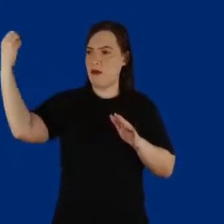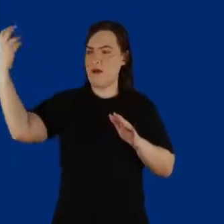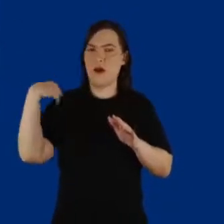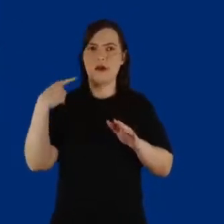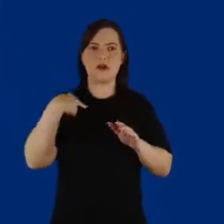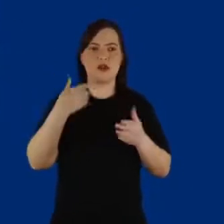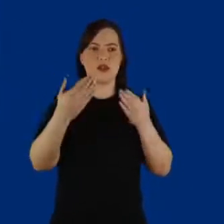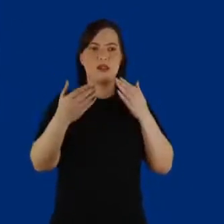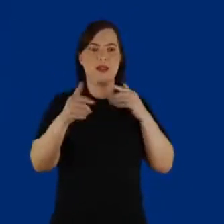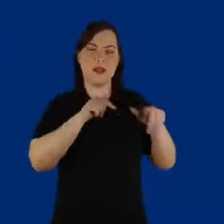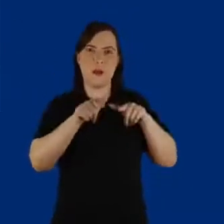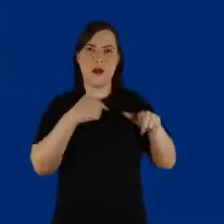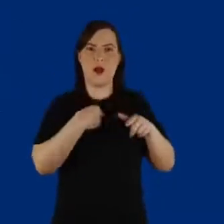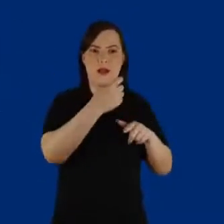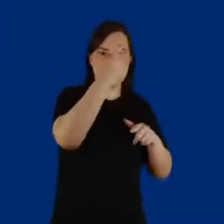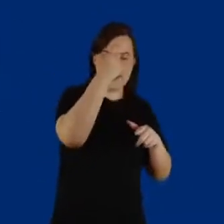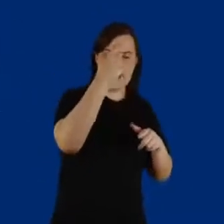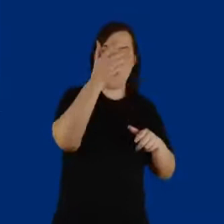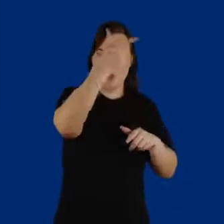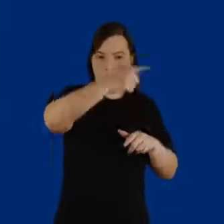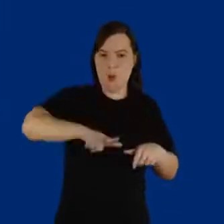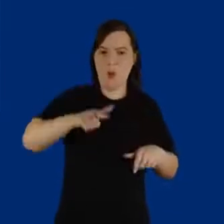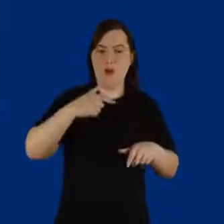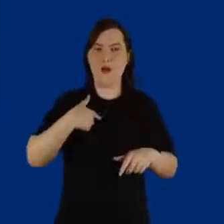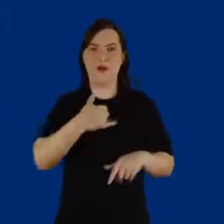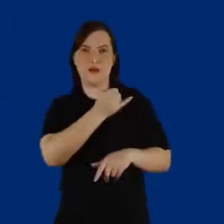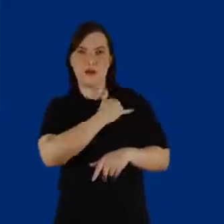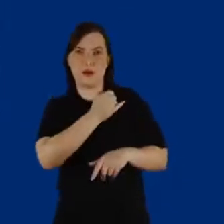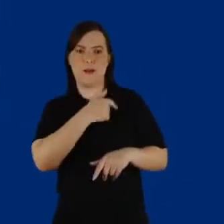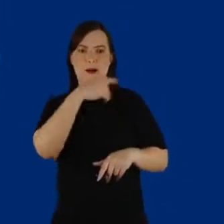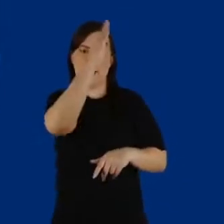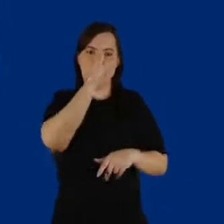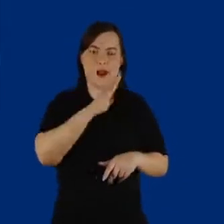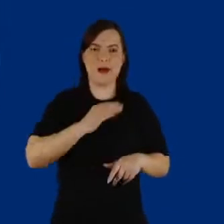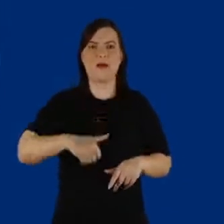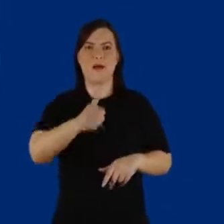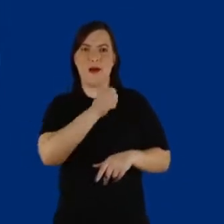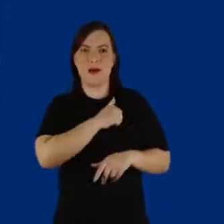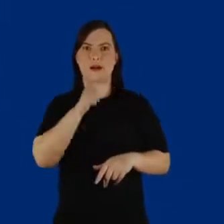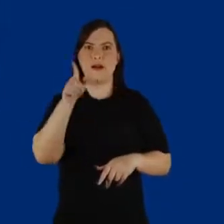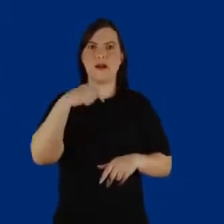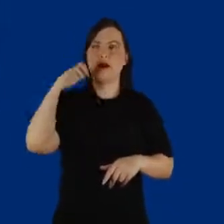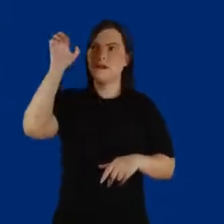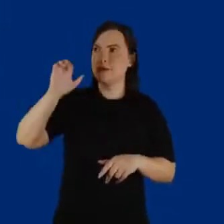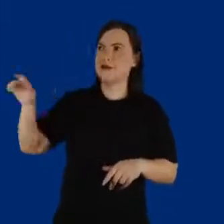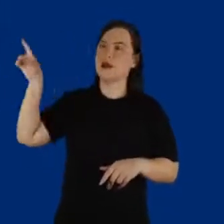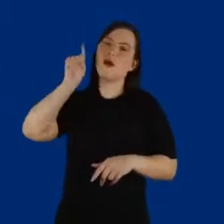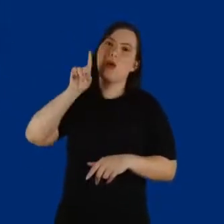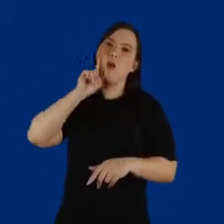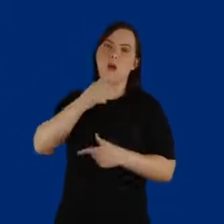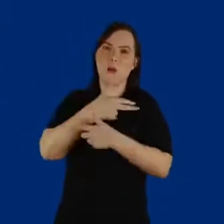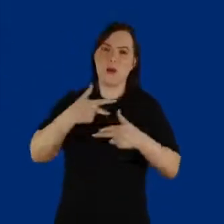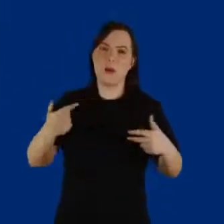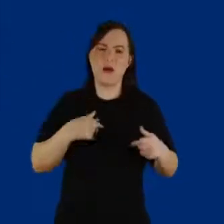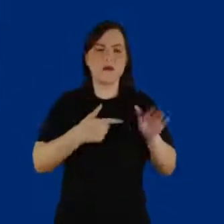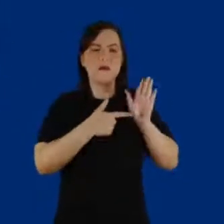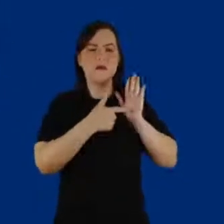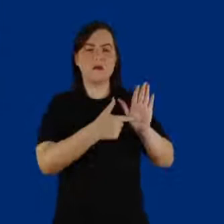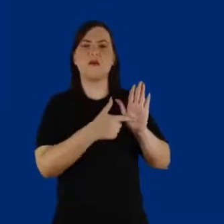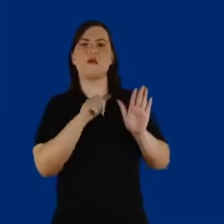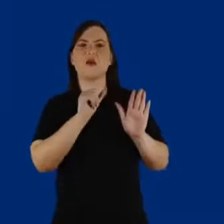mundo inteiro, da Índia, do Nepal, da Jamaica, do Brasil, do Canadá, dos Estados Unidos, da Europa, ela pôde